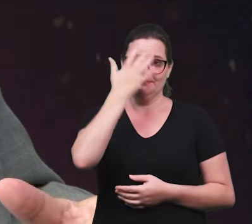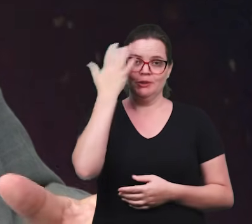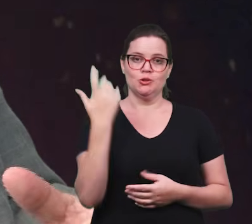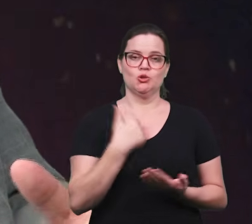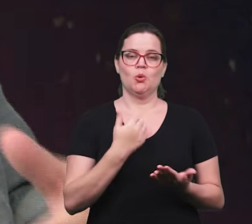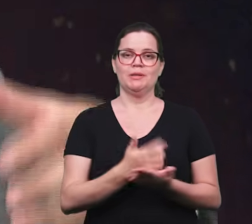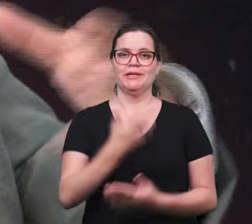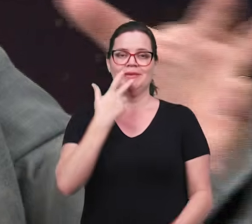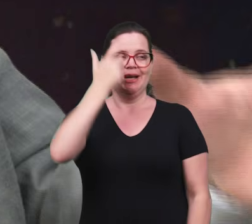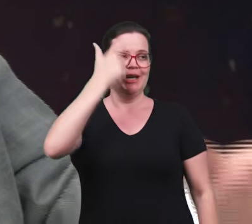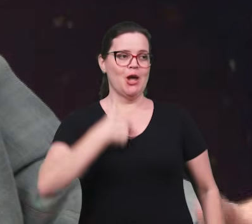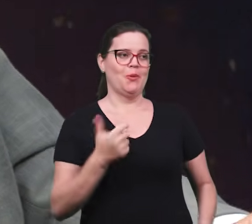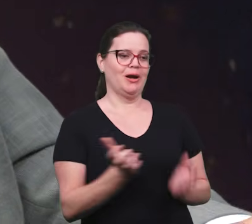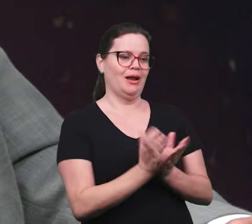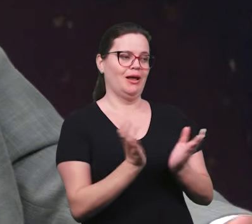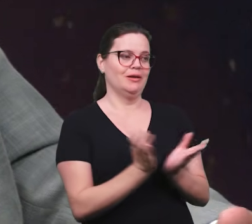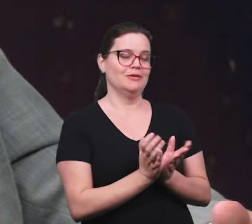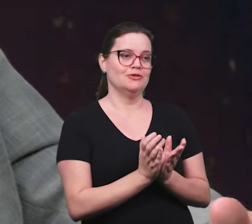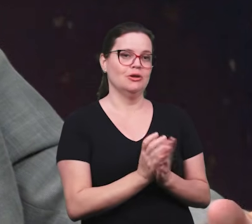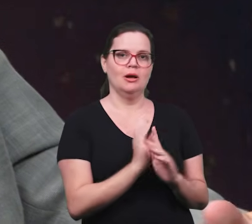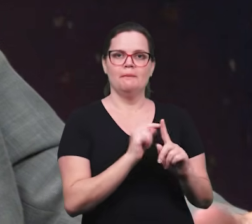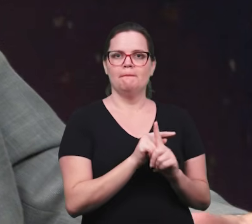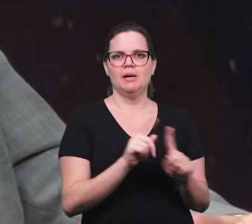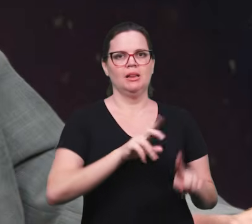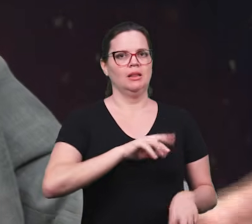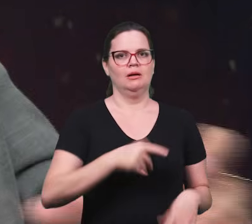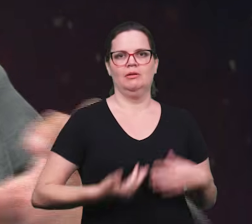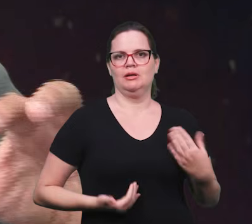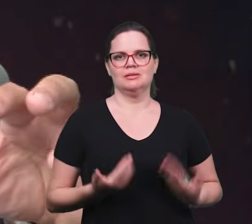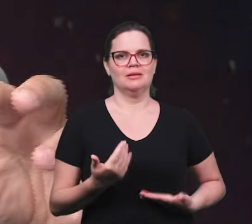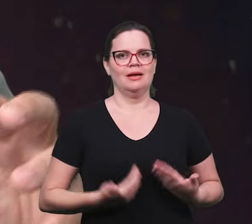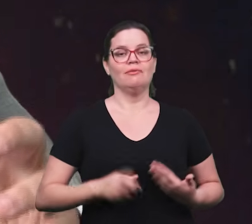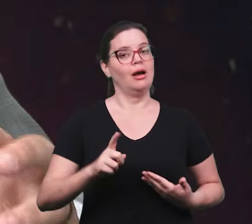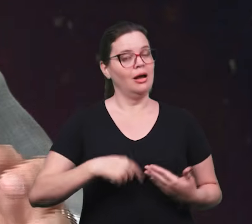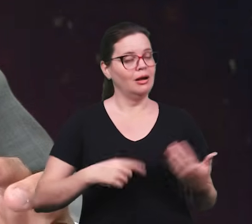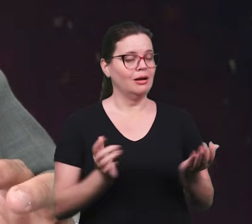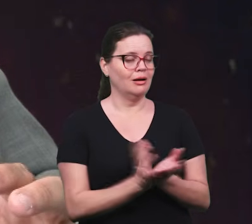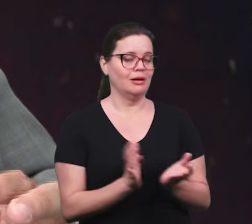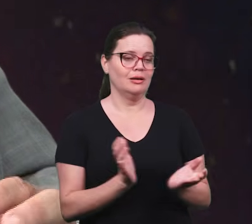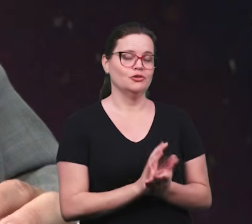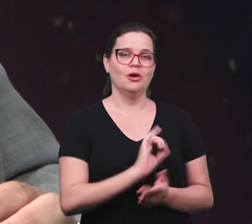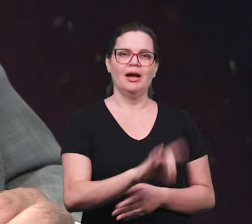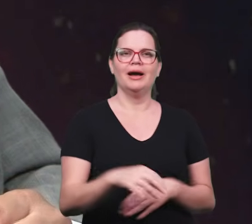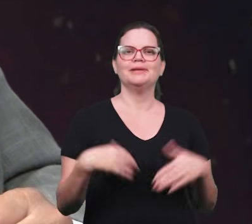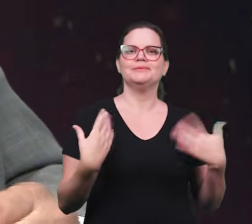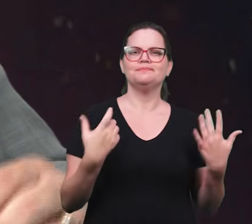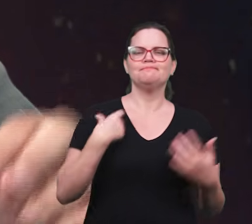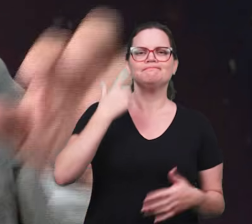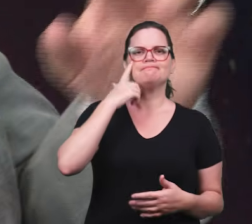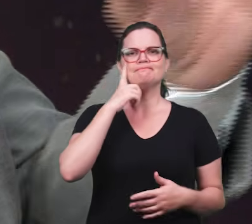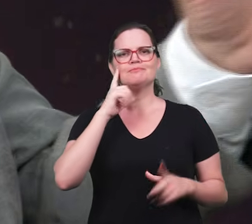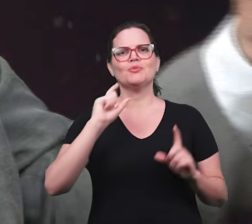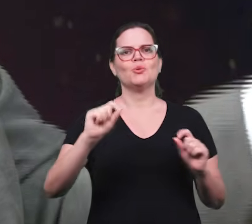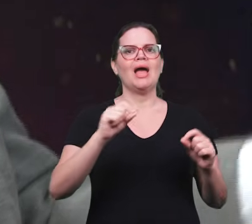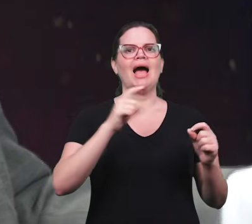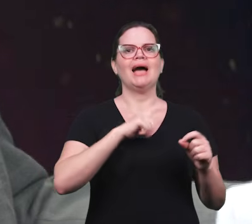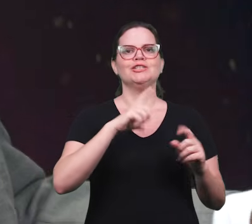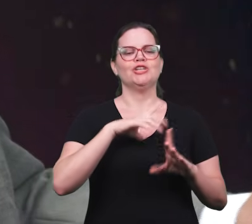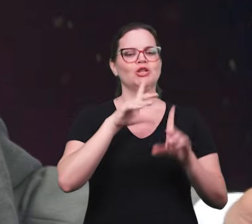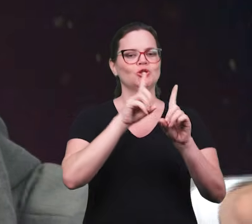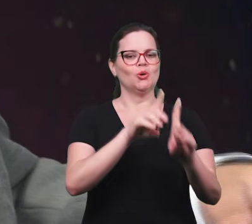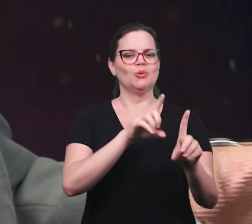declarar cristãs, né? E aí começa um trabalho de um resgate daquilo que eram doutrinas do